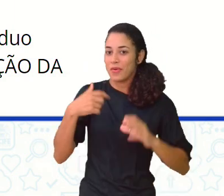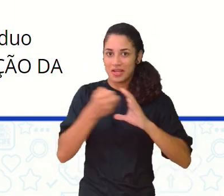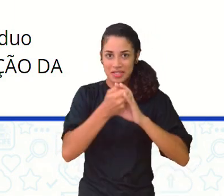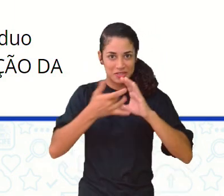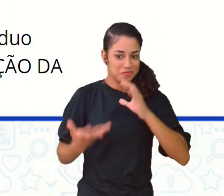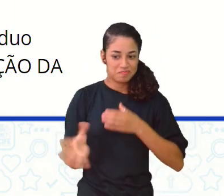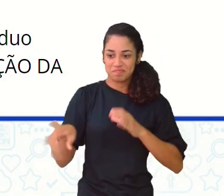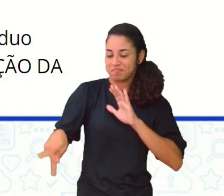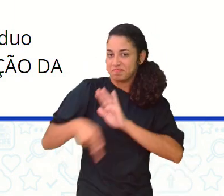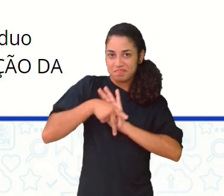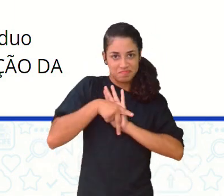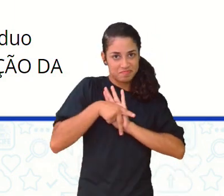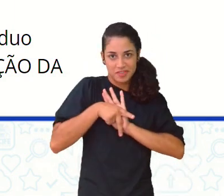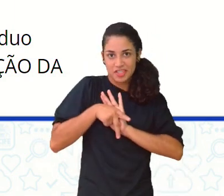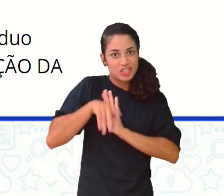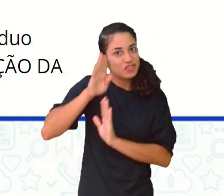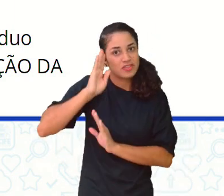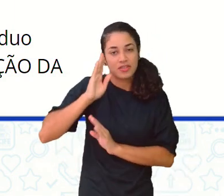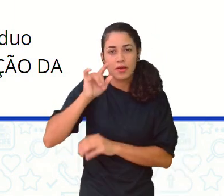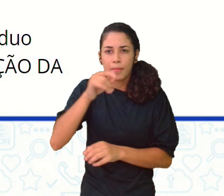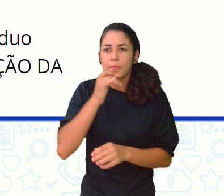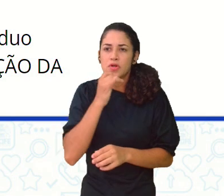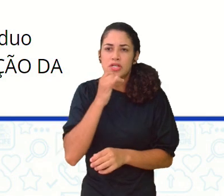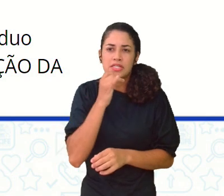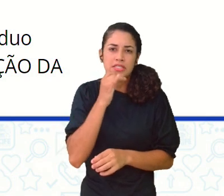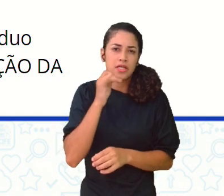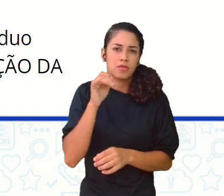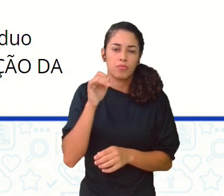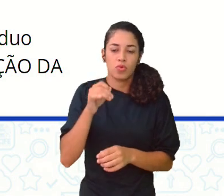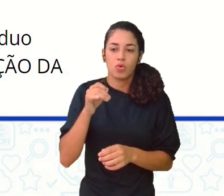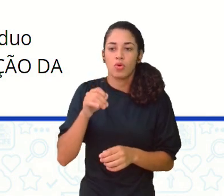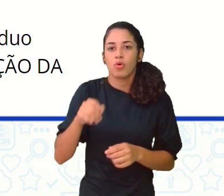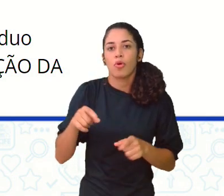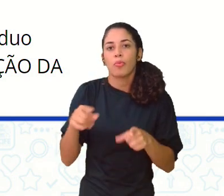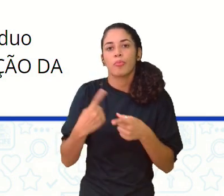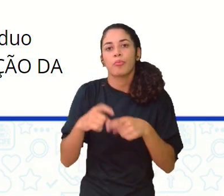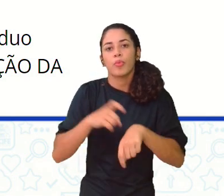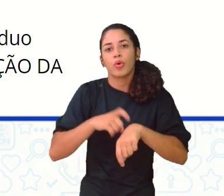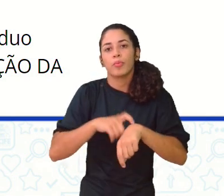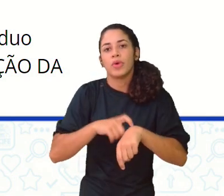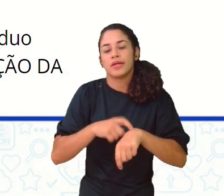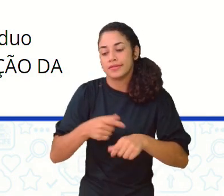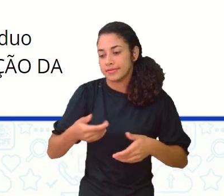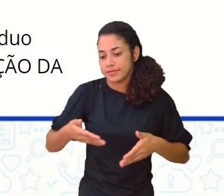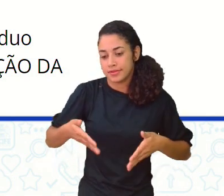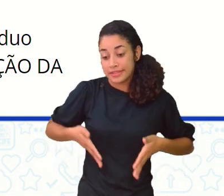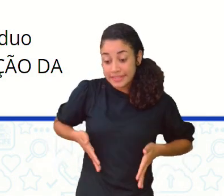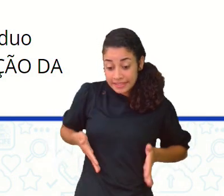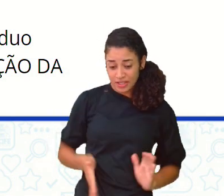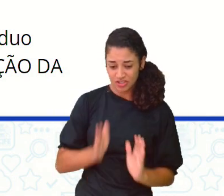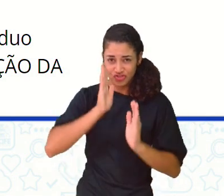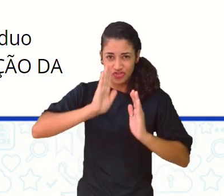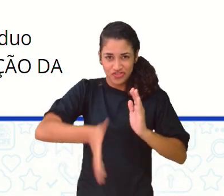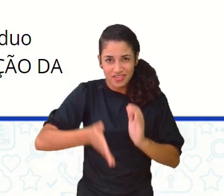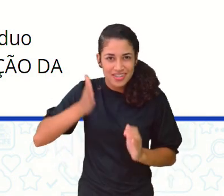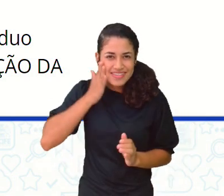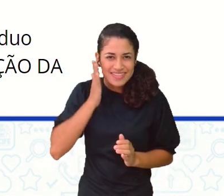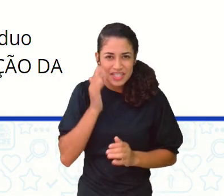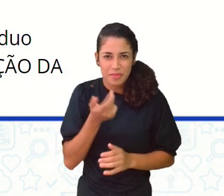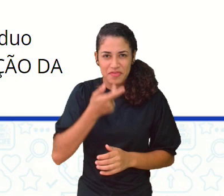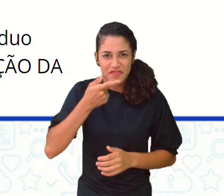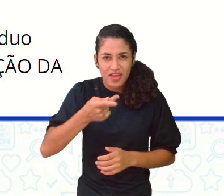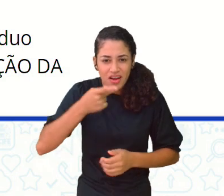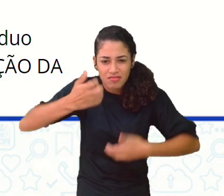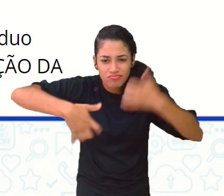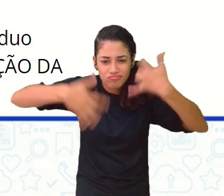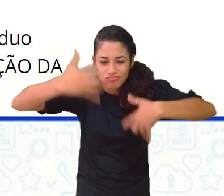inata. A criança já sabe falar quando nasce? Não é? O que é que vocês acham? Ou aprende com os pais, com as pessoas que ela convive?